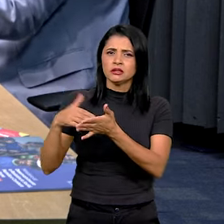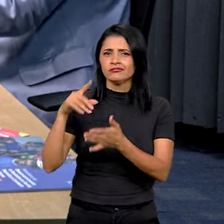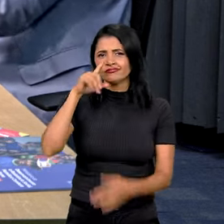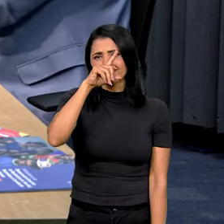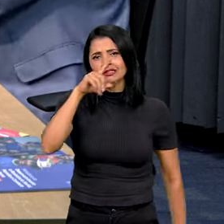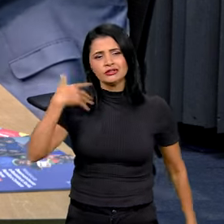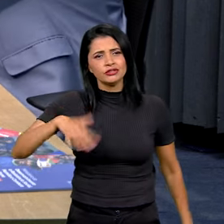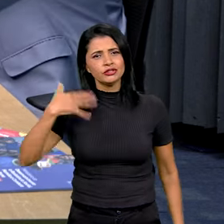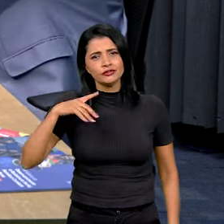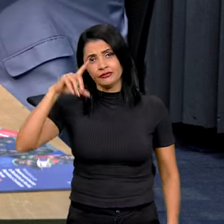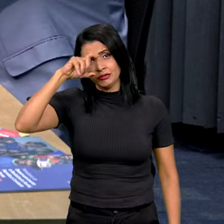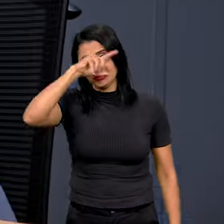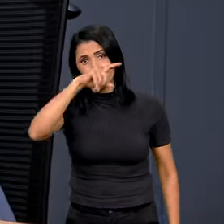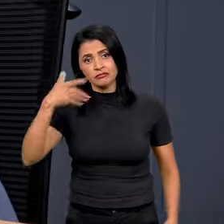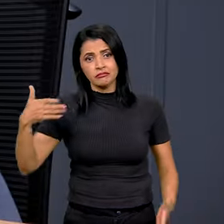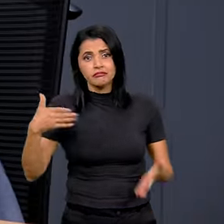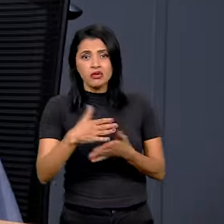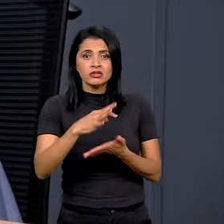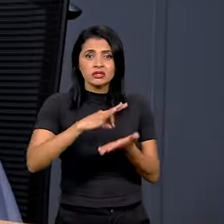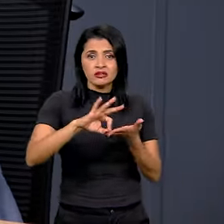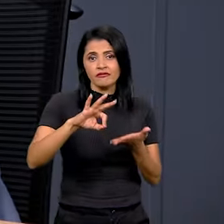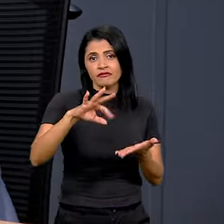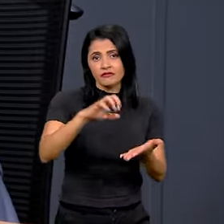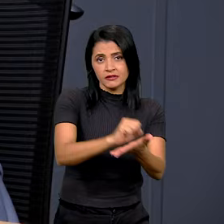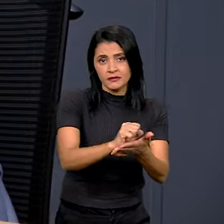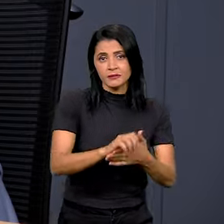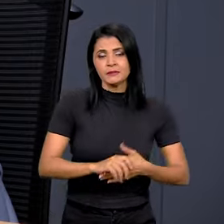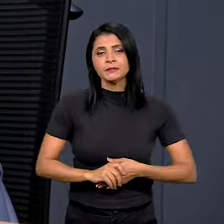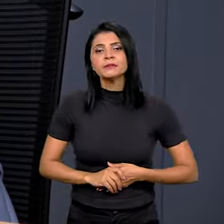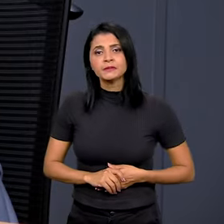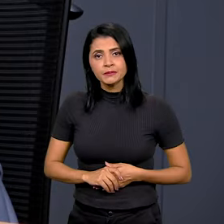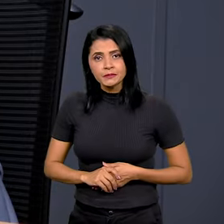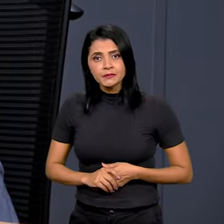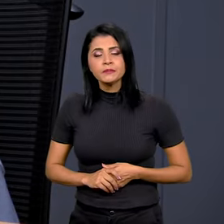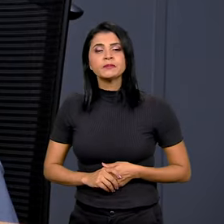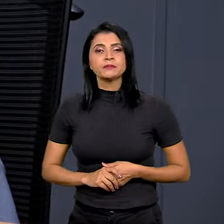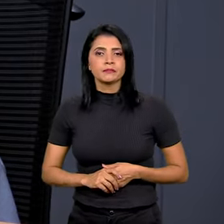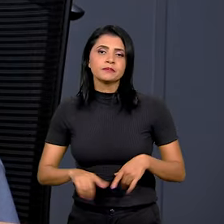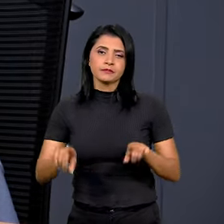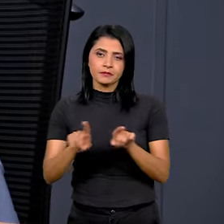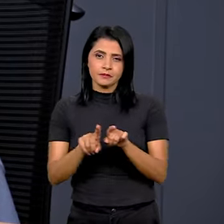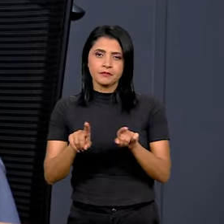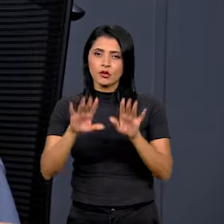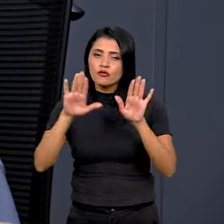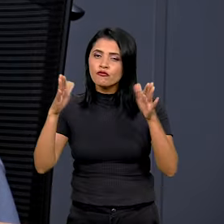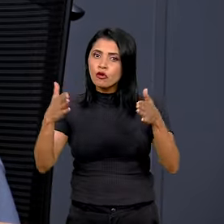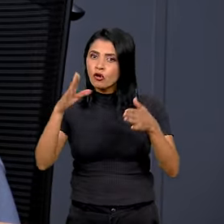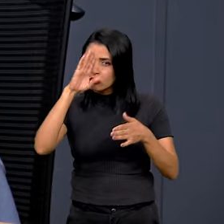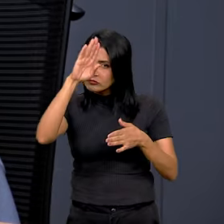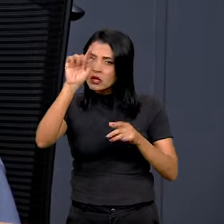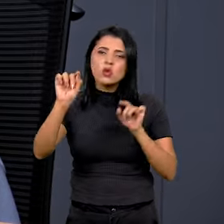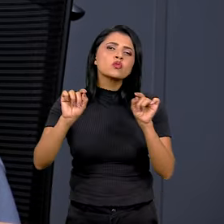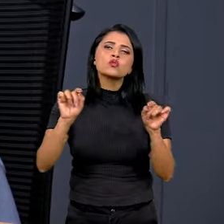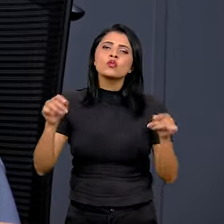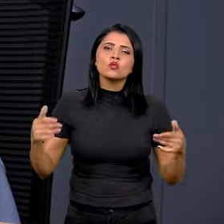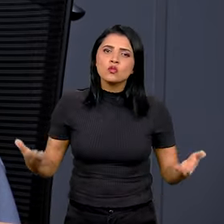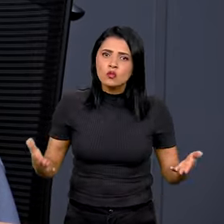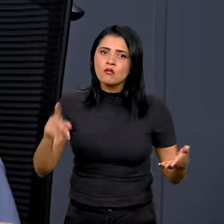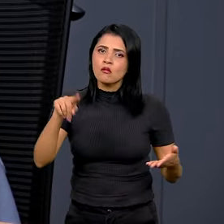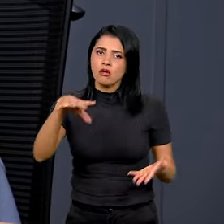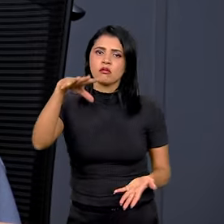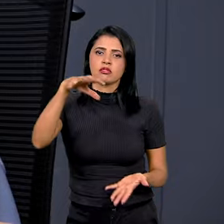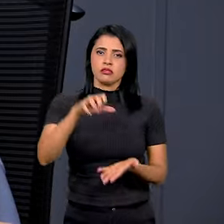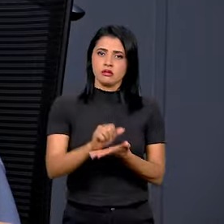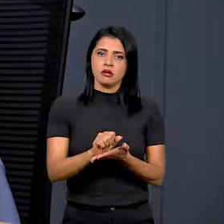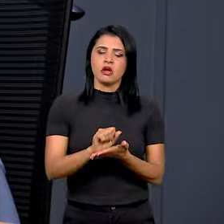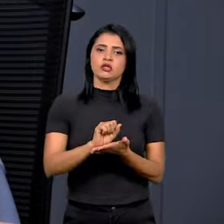obstáculos para que a pessoa eh possa entrar ali livremente digamos assim né E para Além disso o nosso foco principal também é